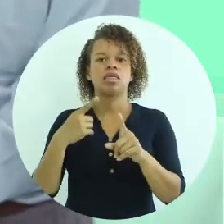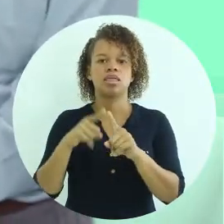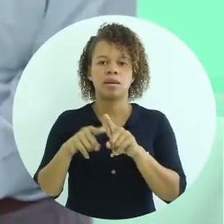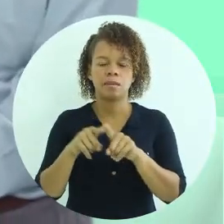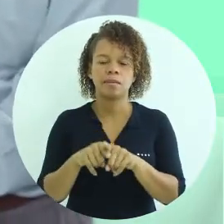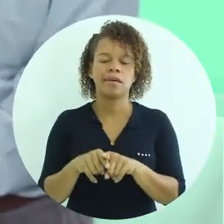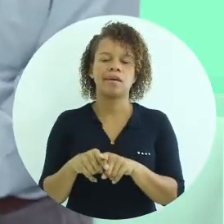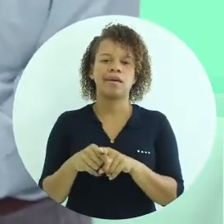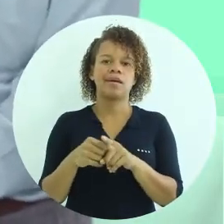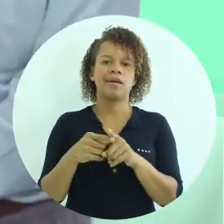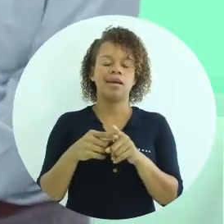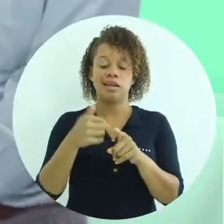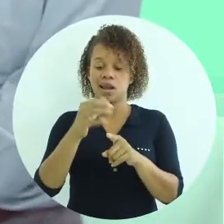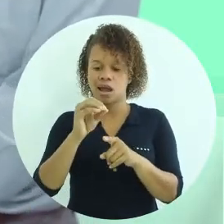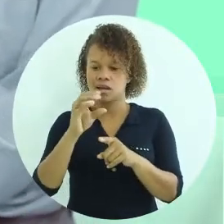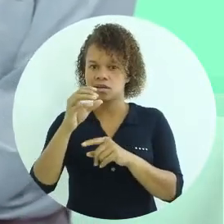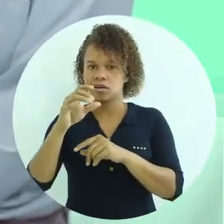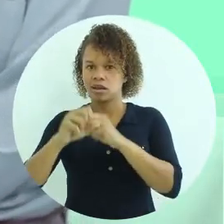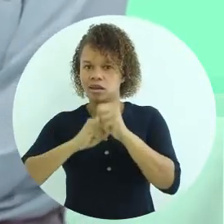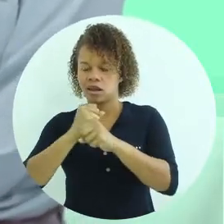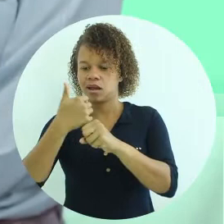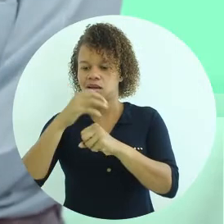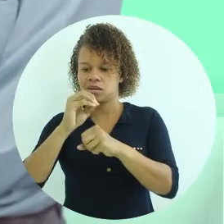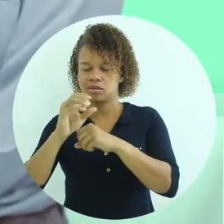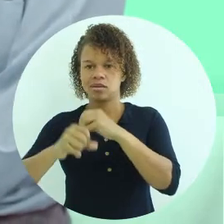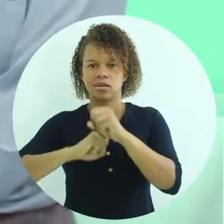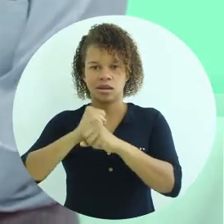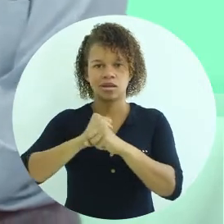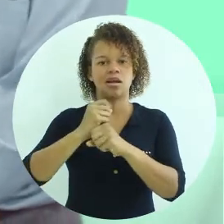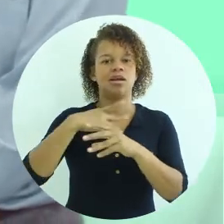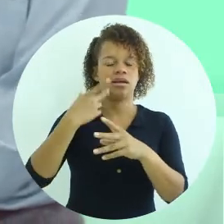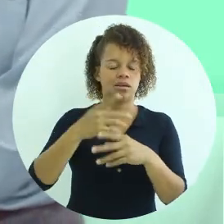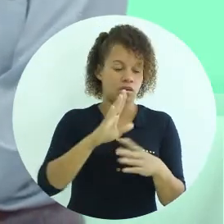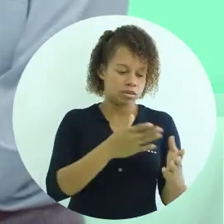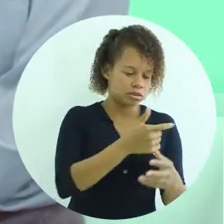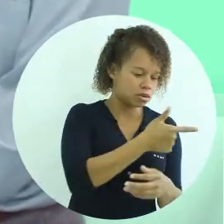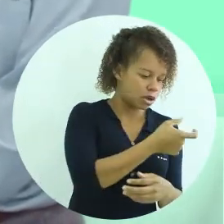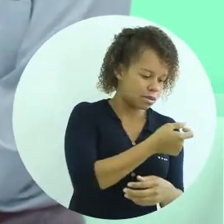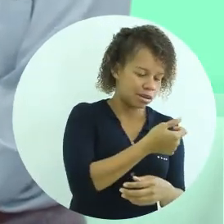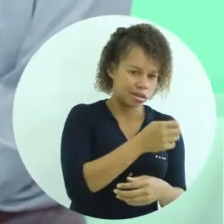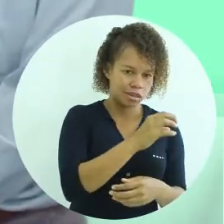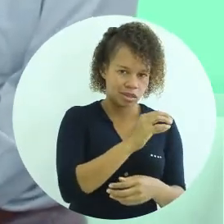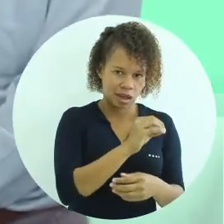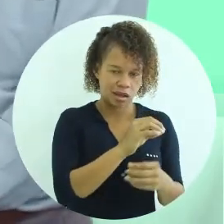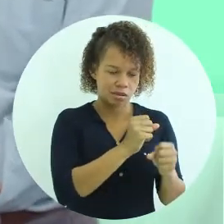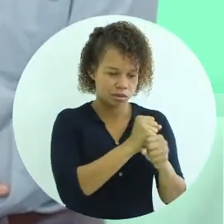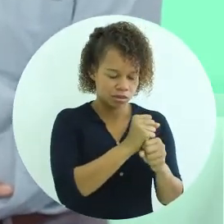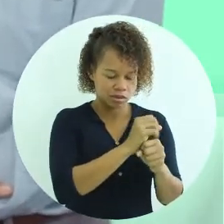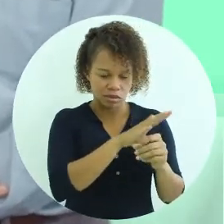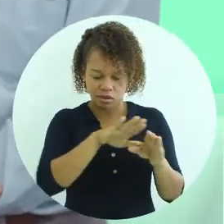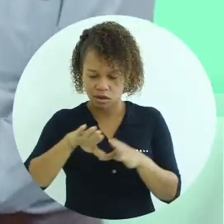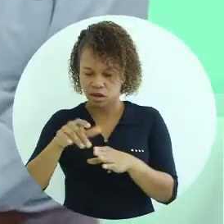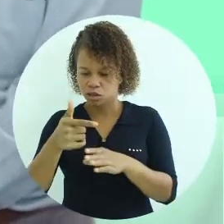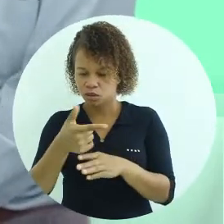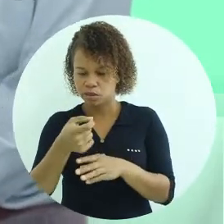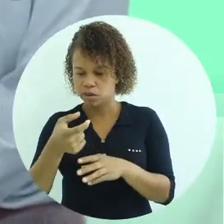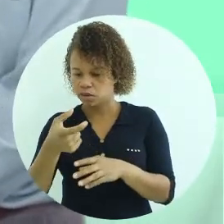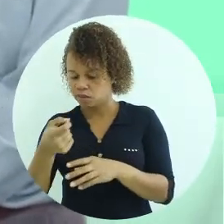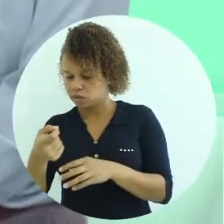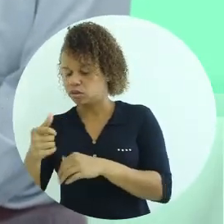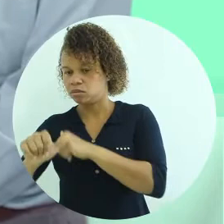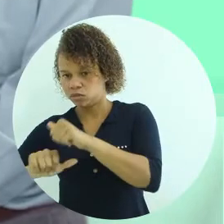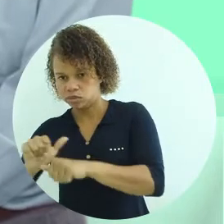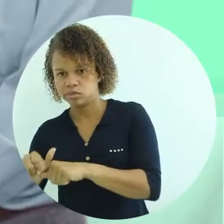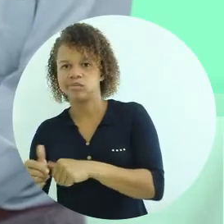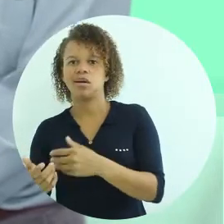por exemplo, ele muda de 10 em 10 anos, né? Estamos aí com o Incoterm 2010, daqui a pouco chega 2020 e aí vai haver alguma revisão também.